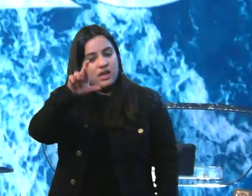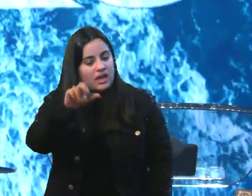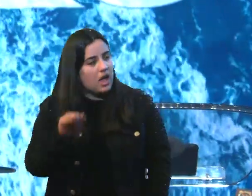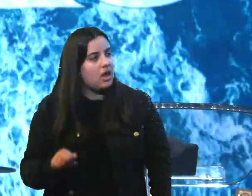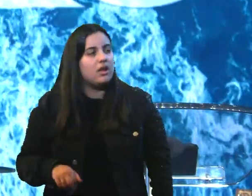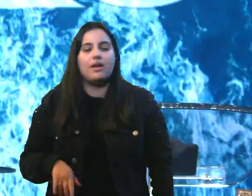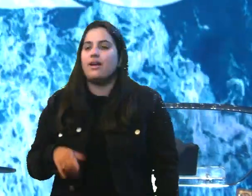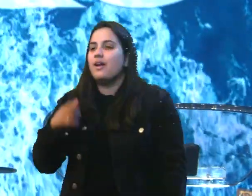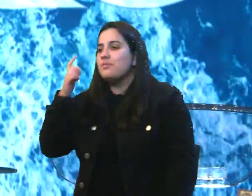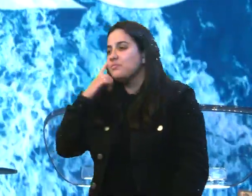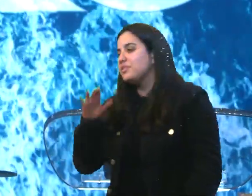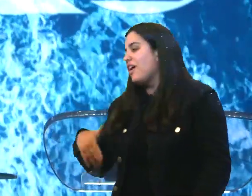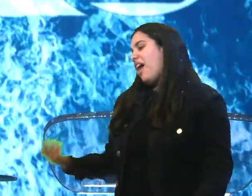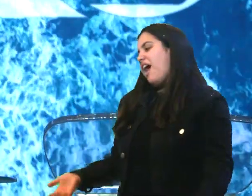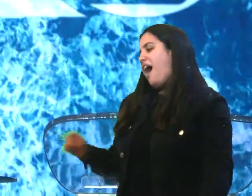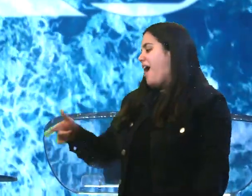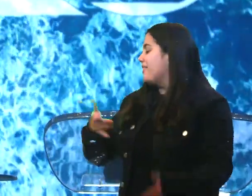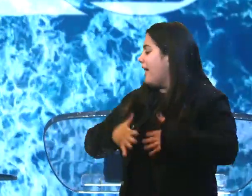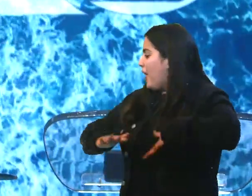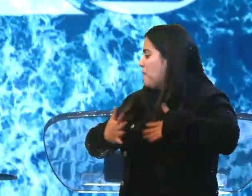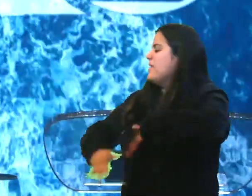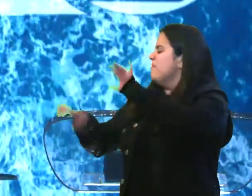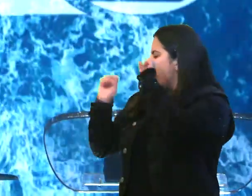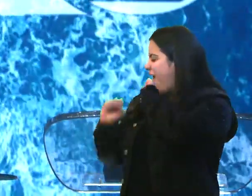Eu penso, nossa, ela está tão tranquilinha, por que não?